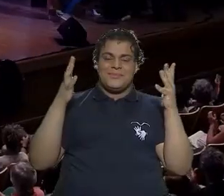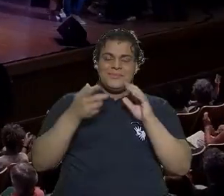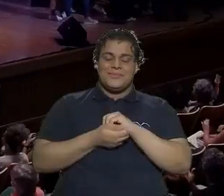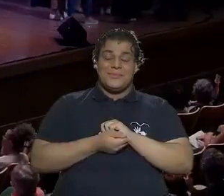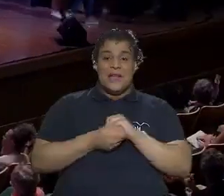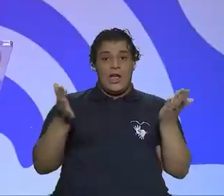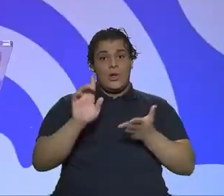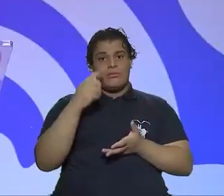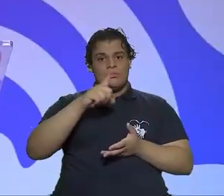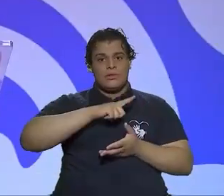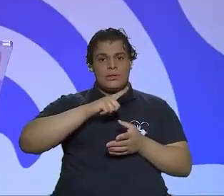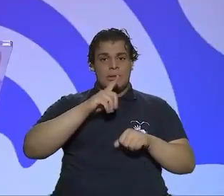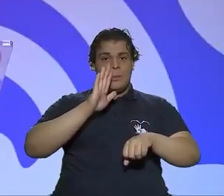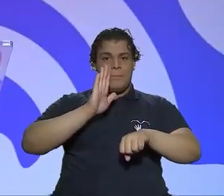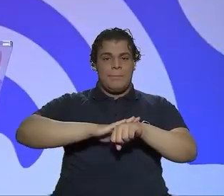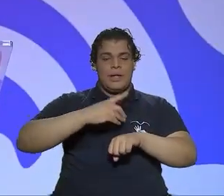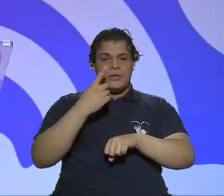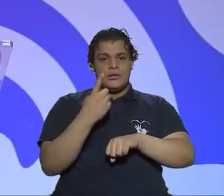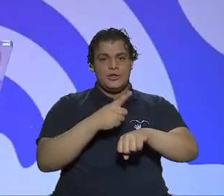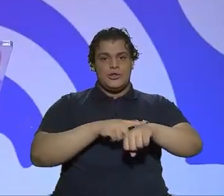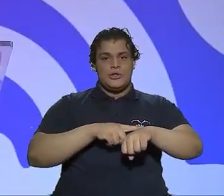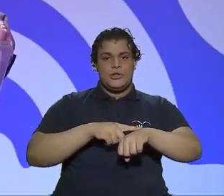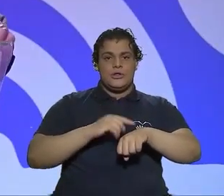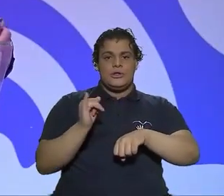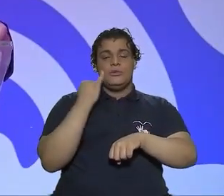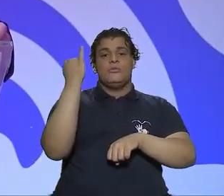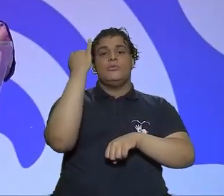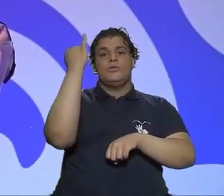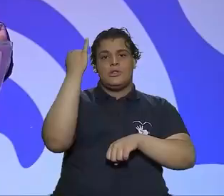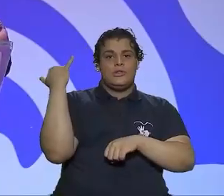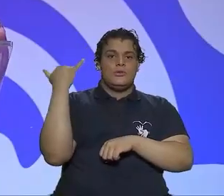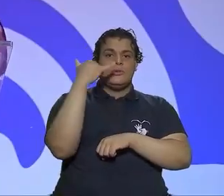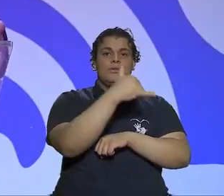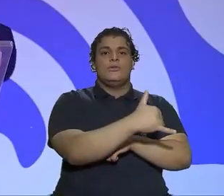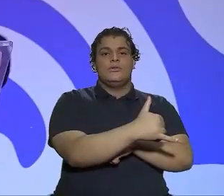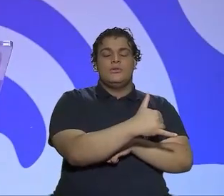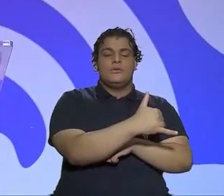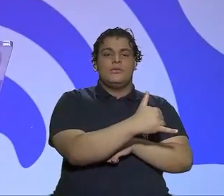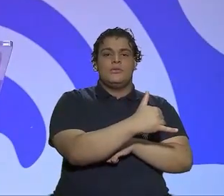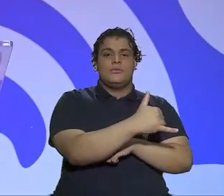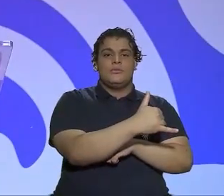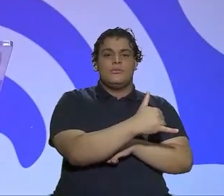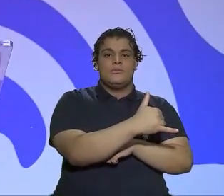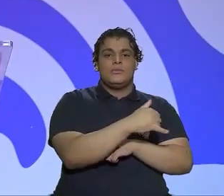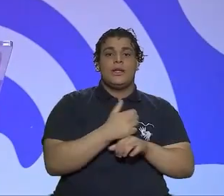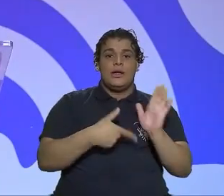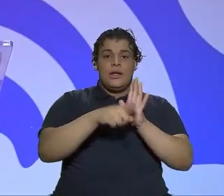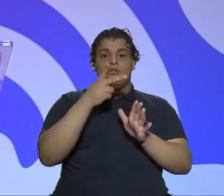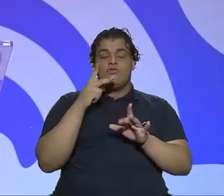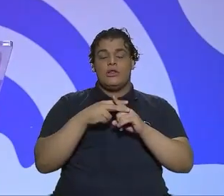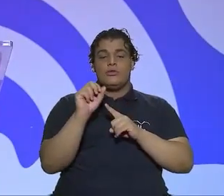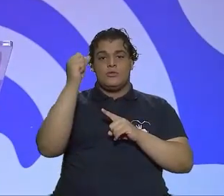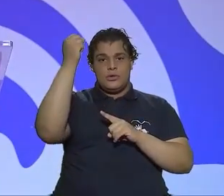E agora a gente tem mais um momento importante, outra novidade. E antes de anunciar os vencedores deste